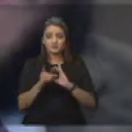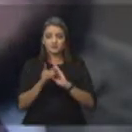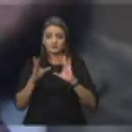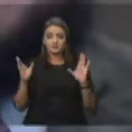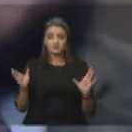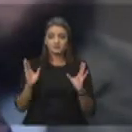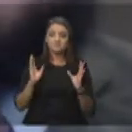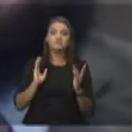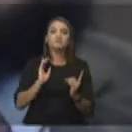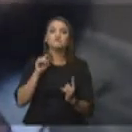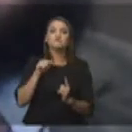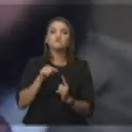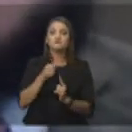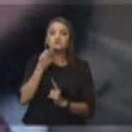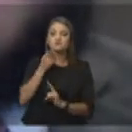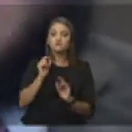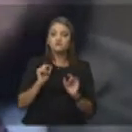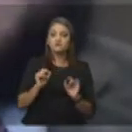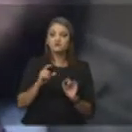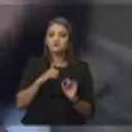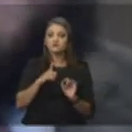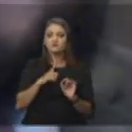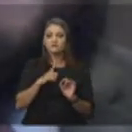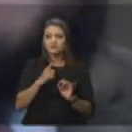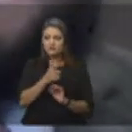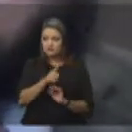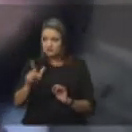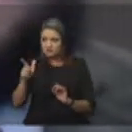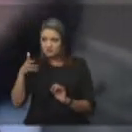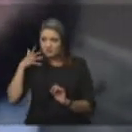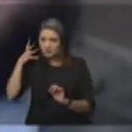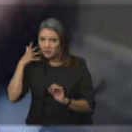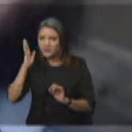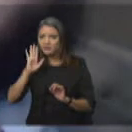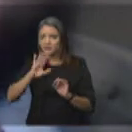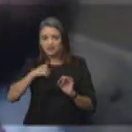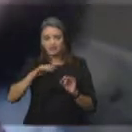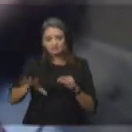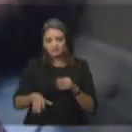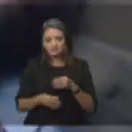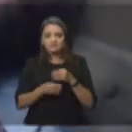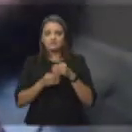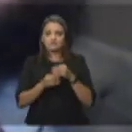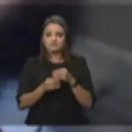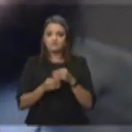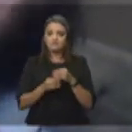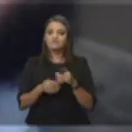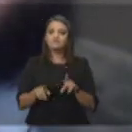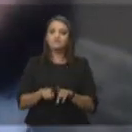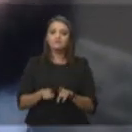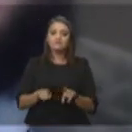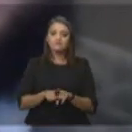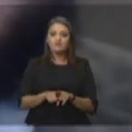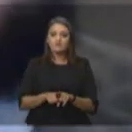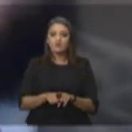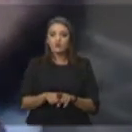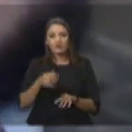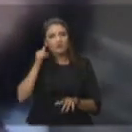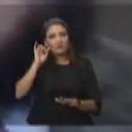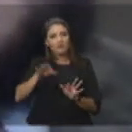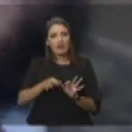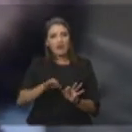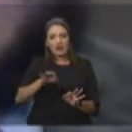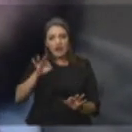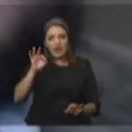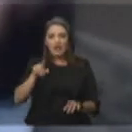e Internet é complementar as demais falas que foram produzidas aqui e justamente com o intuito de não cansar o plenário com